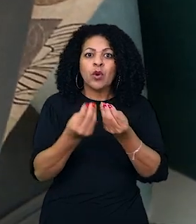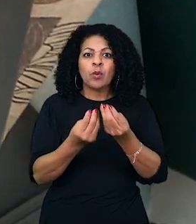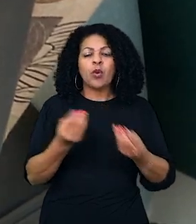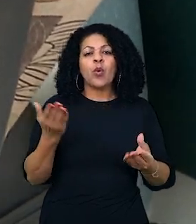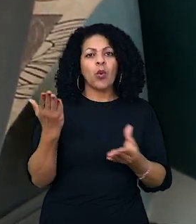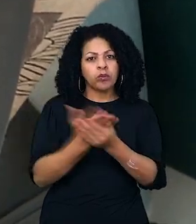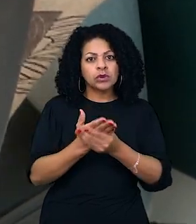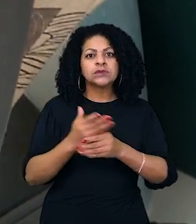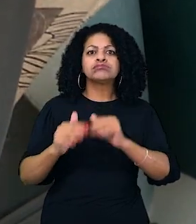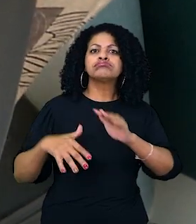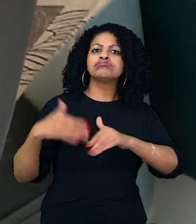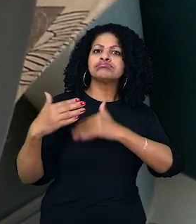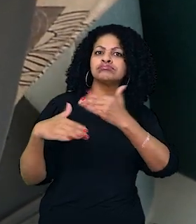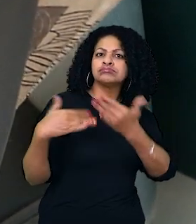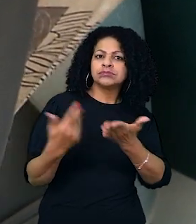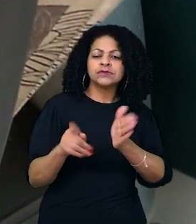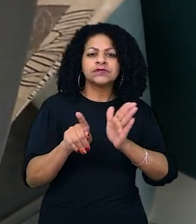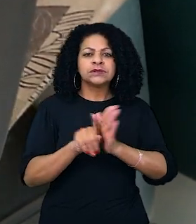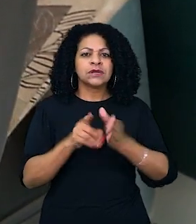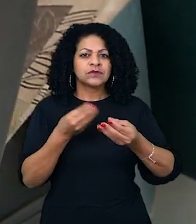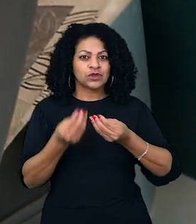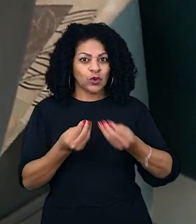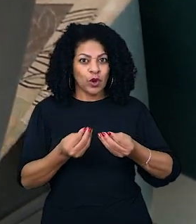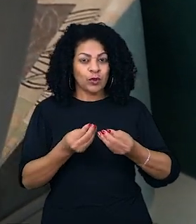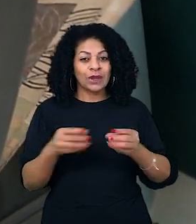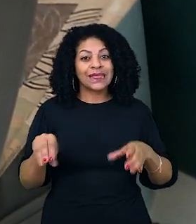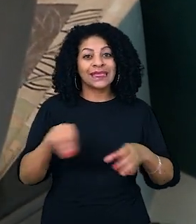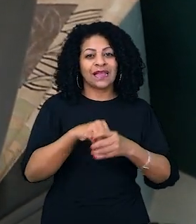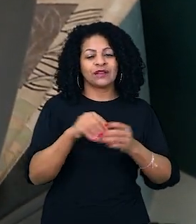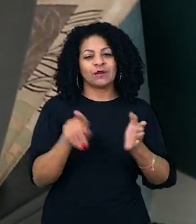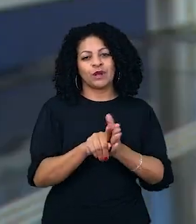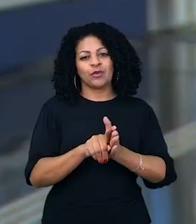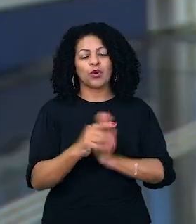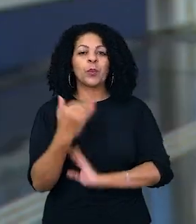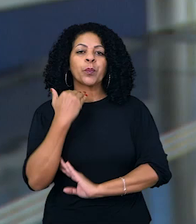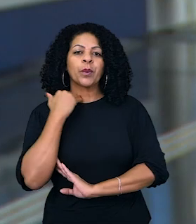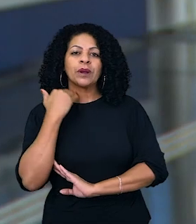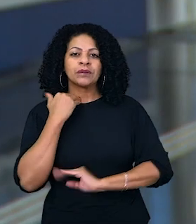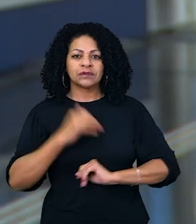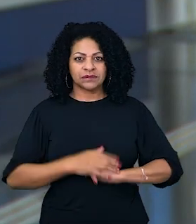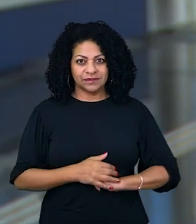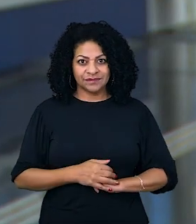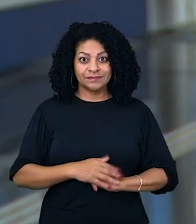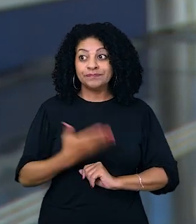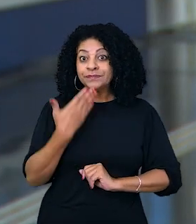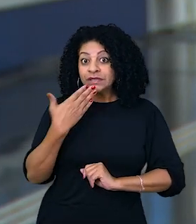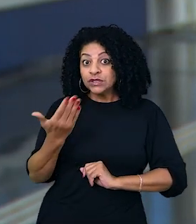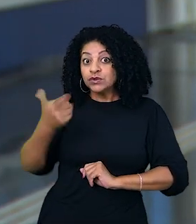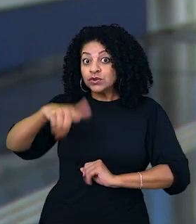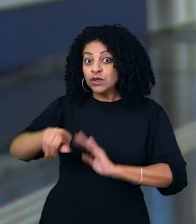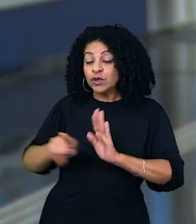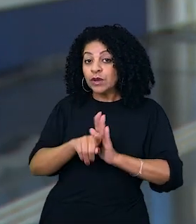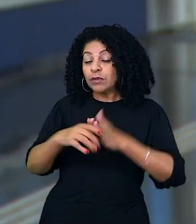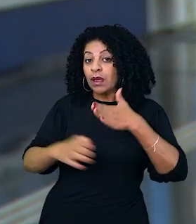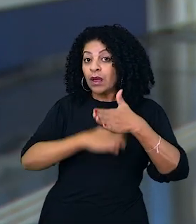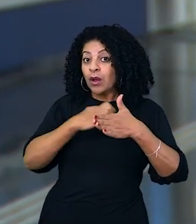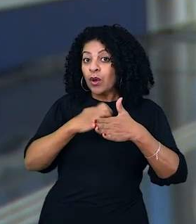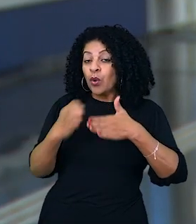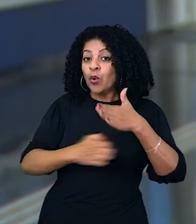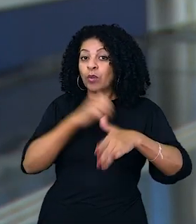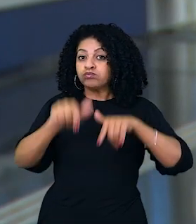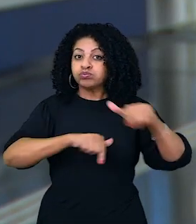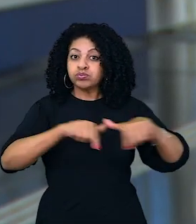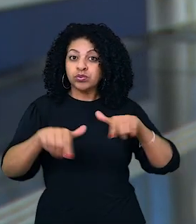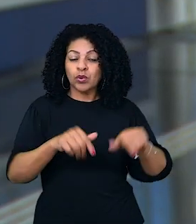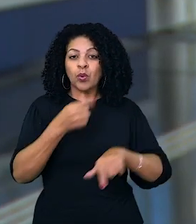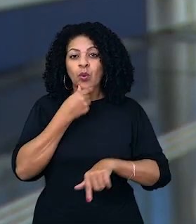processos necessários para o desempenho da função em agência bancária. Ao pedir a reintegração ao emprego, o bancário